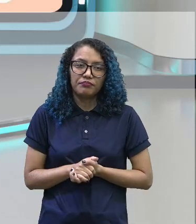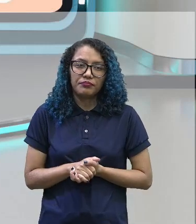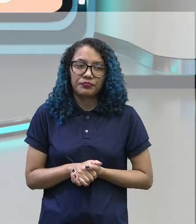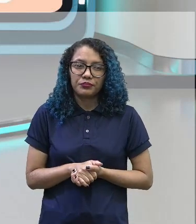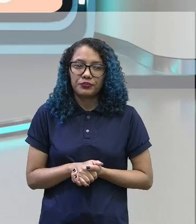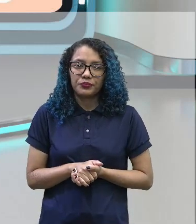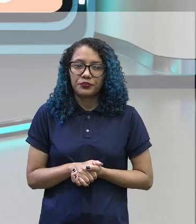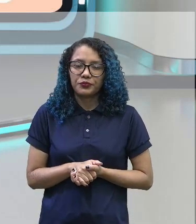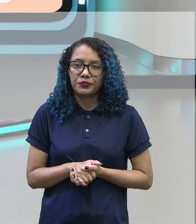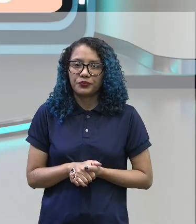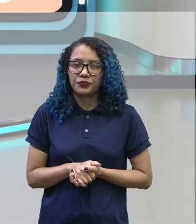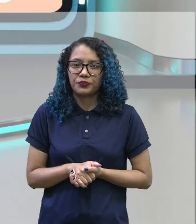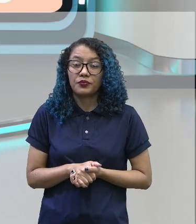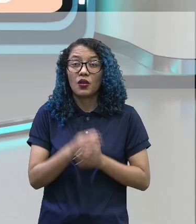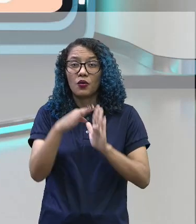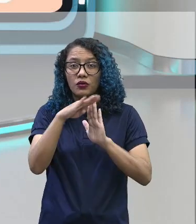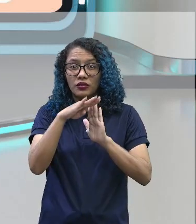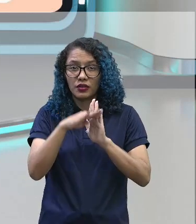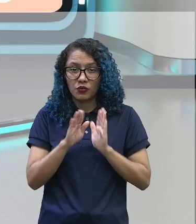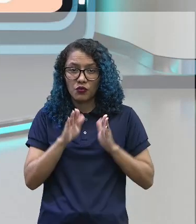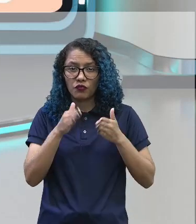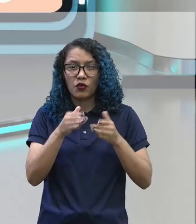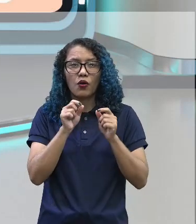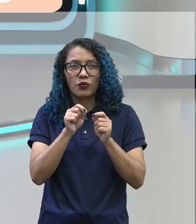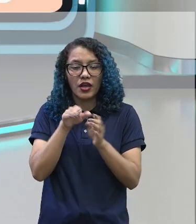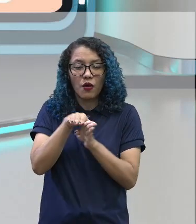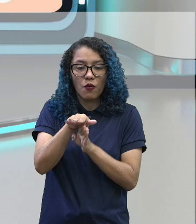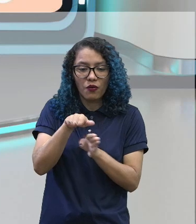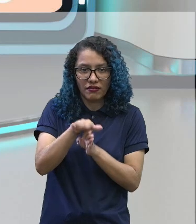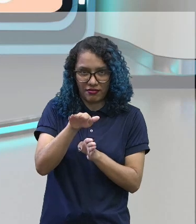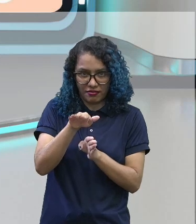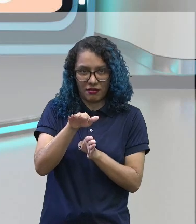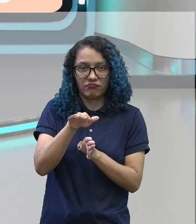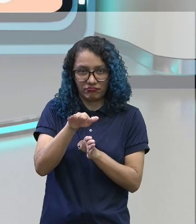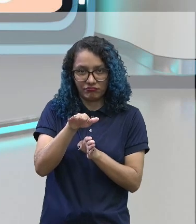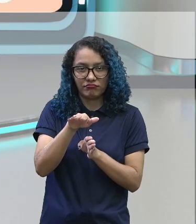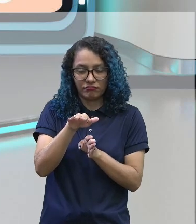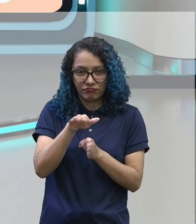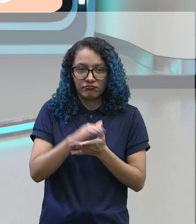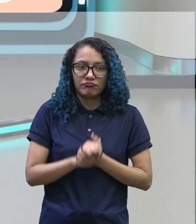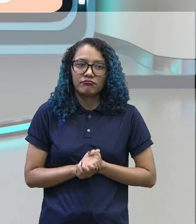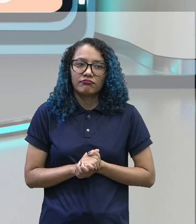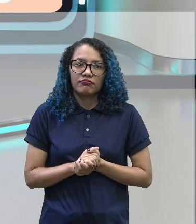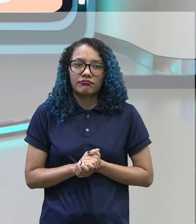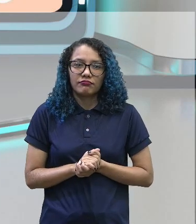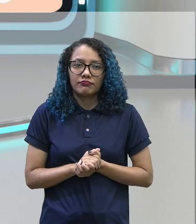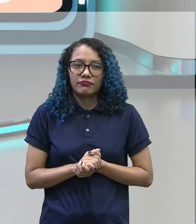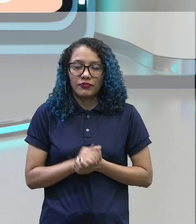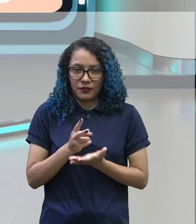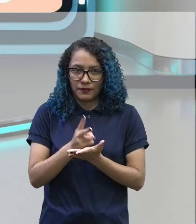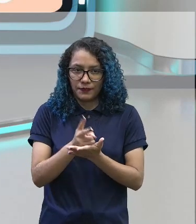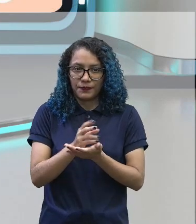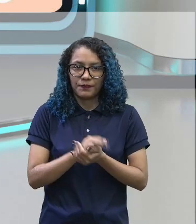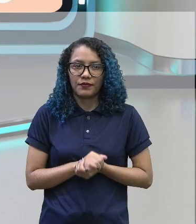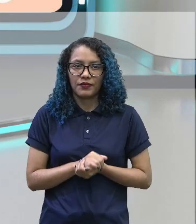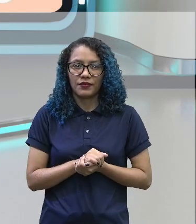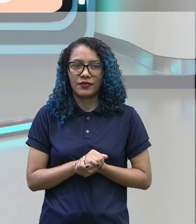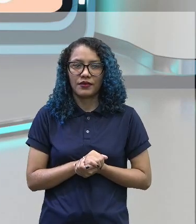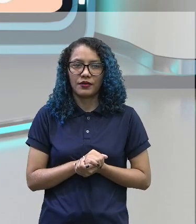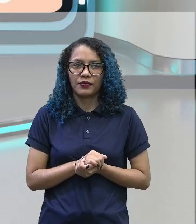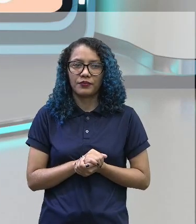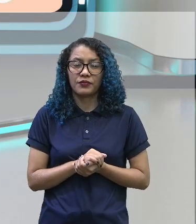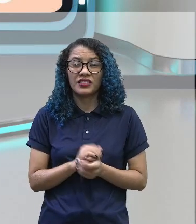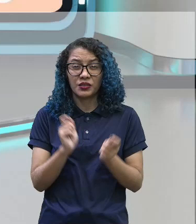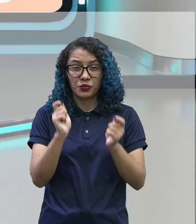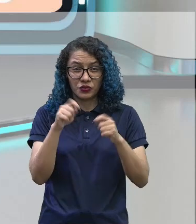escrita. Então, o roteiro é para dar um norte, certinho? Então, continuando. Para que